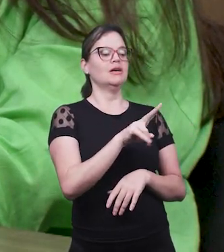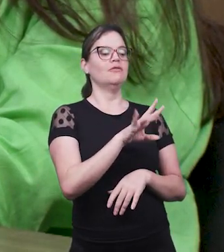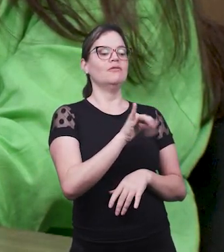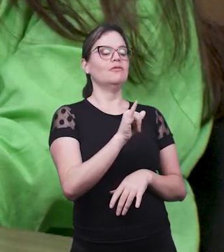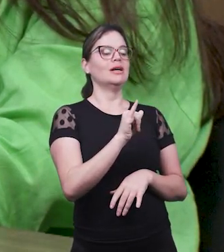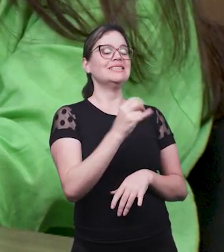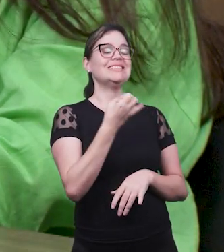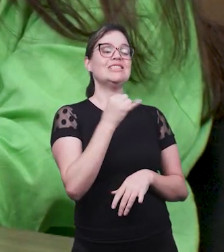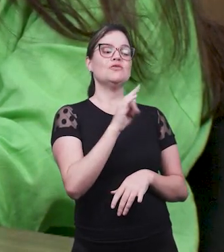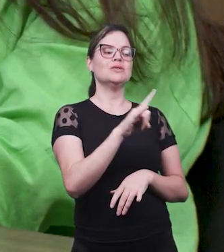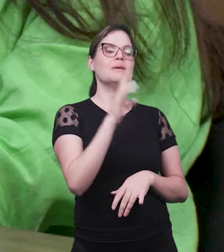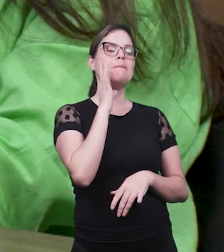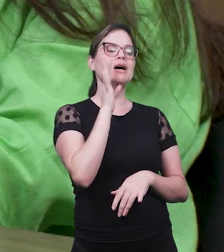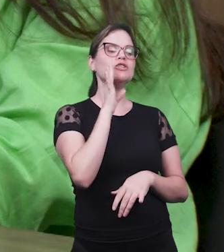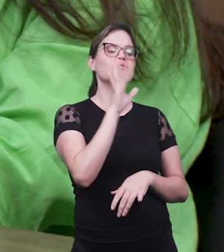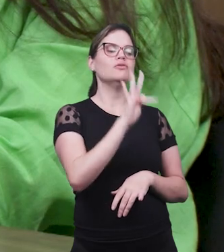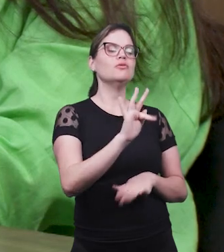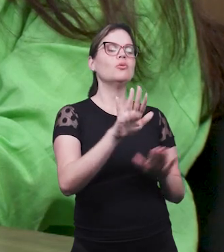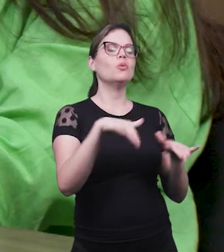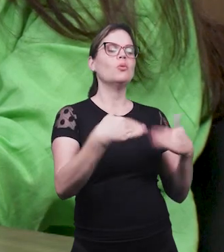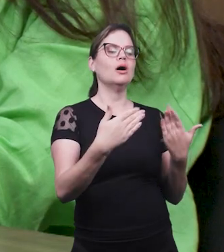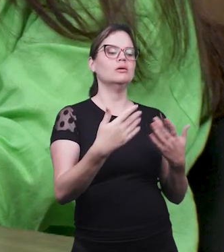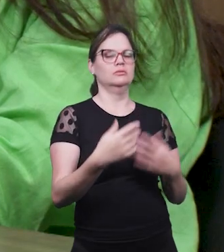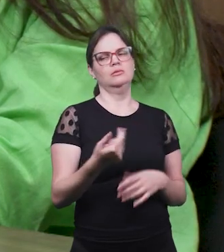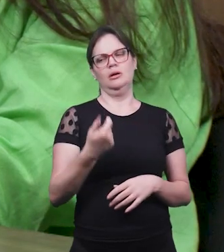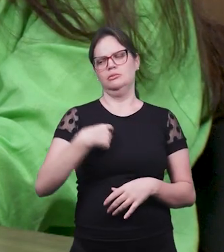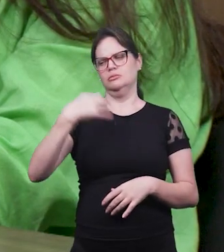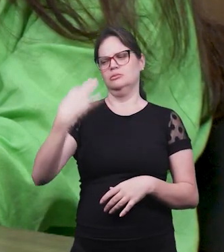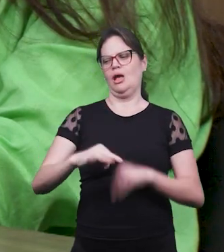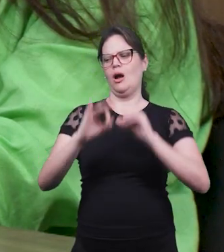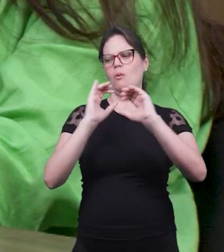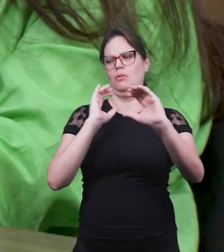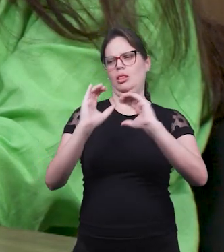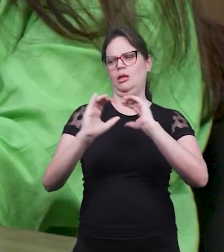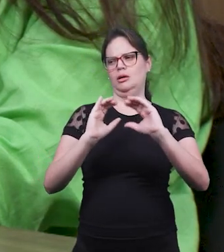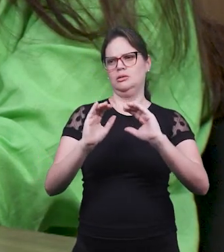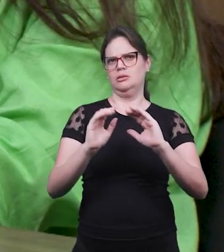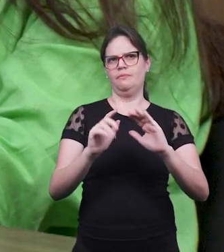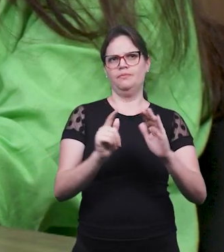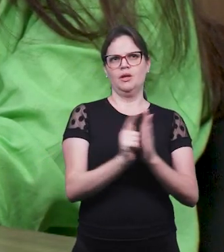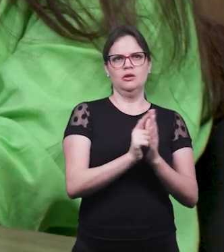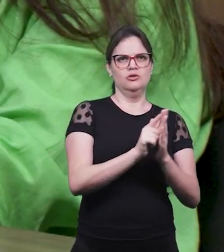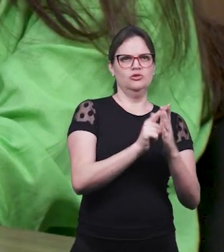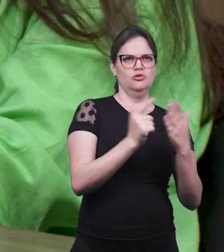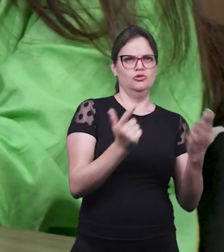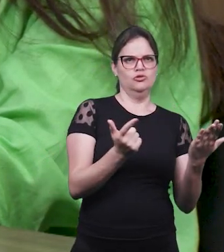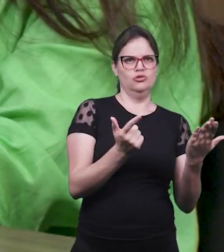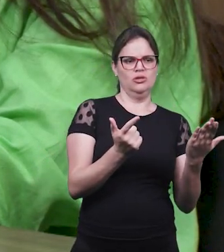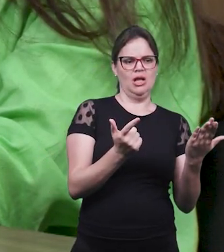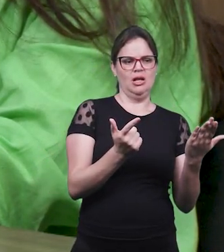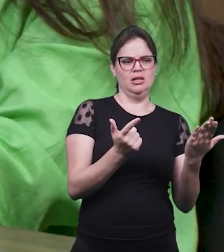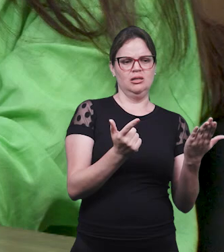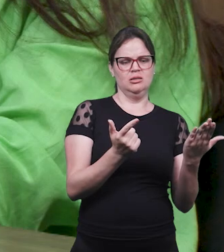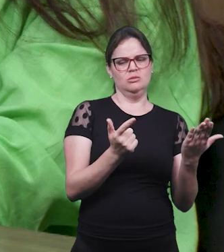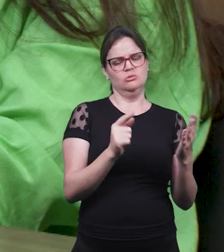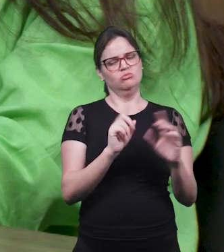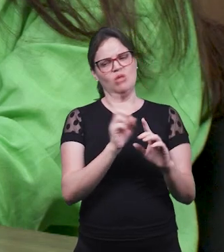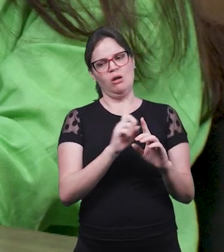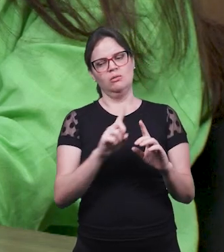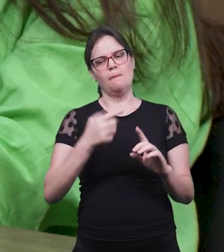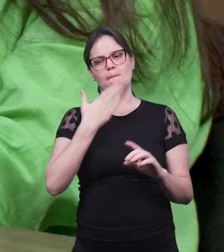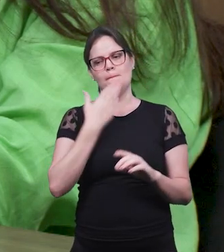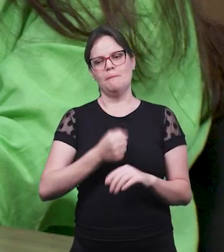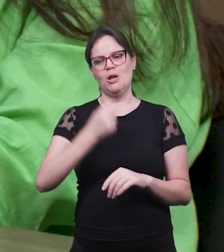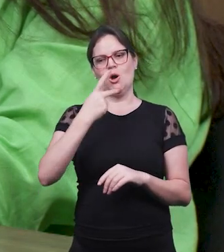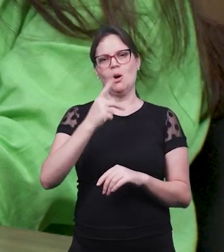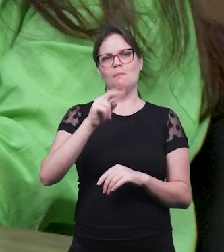o quê? Eu falei assim, comunicação, sem dúvida. Entre jornalismo e publicidade, eu prefiro fazer publicidade. Porque eu